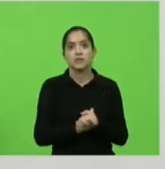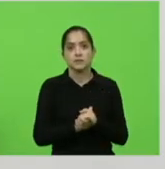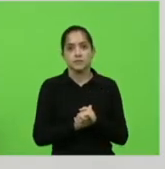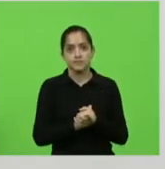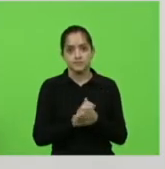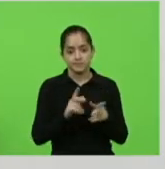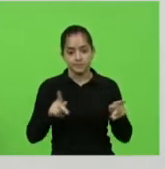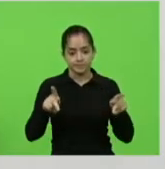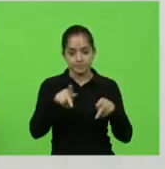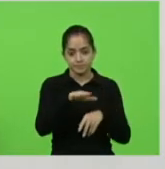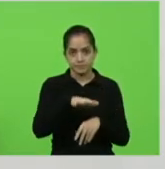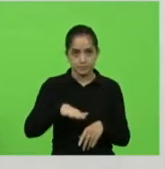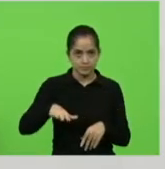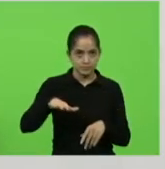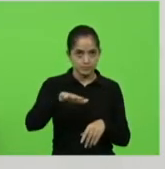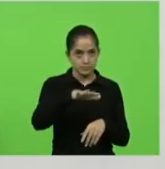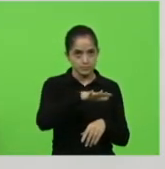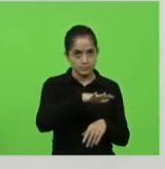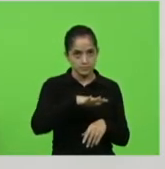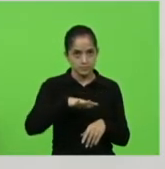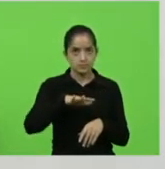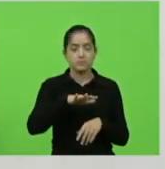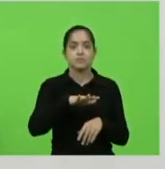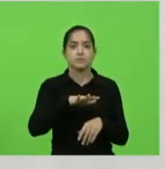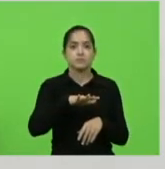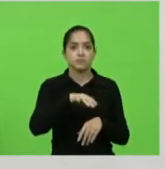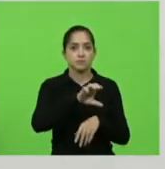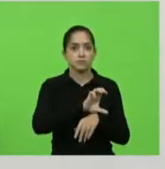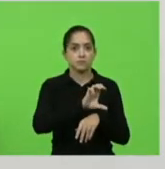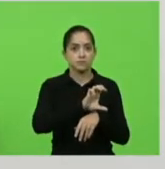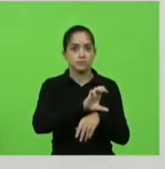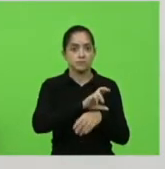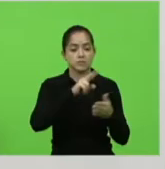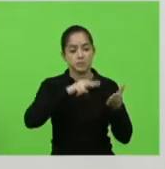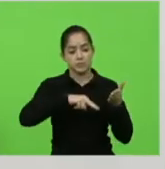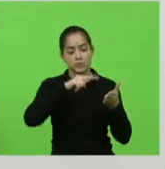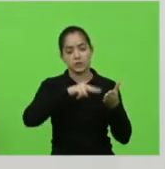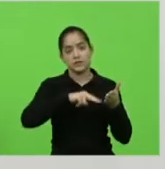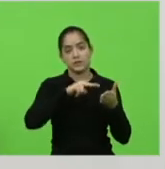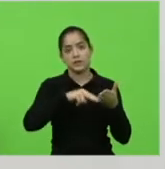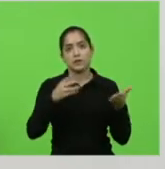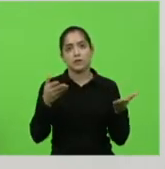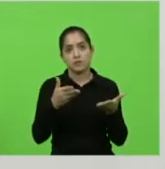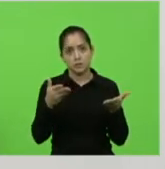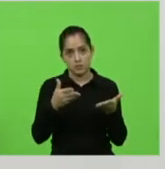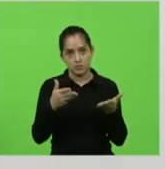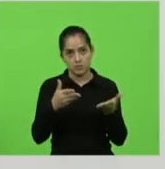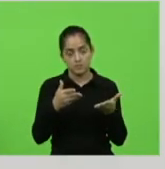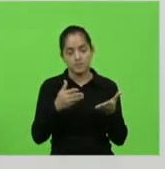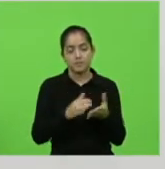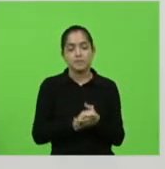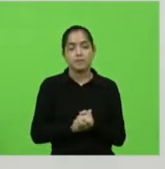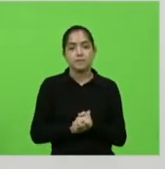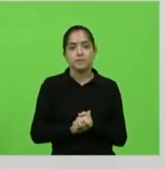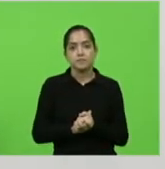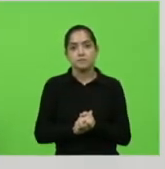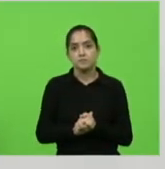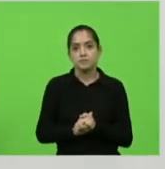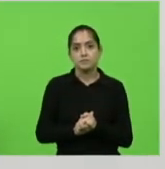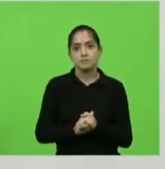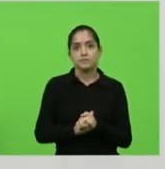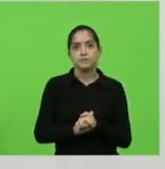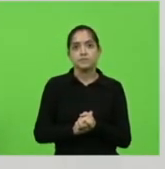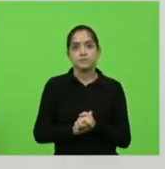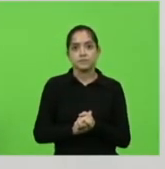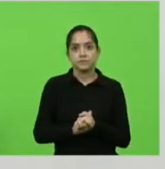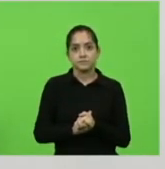parecer da Procuradoria Geral do Estado. É importante ler isso daqui em plenário, deputado Ismael, nós que somos do Vale do Itajaí. Em cumprimento,